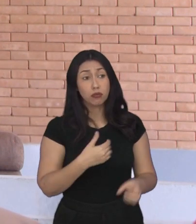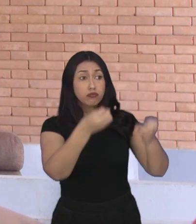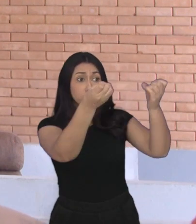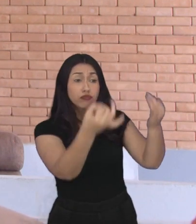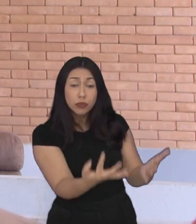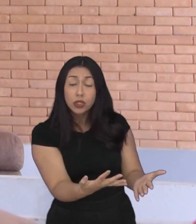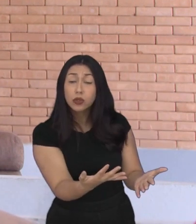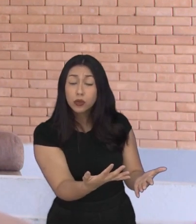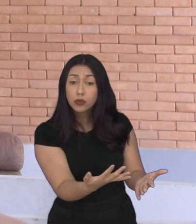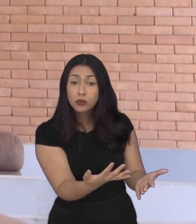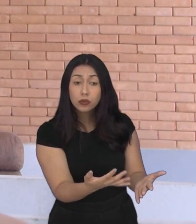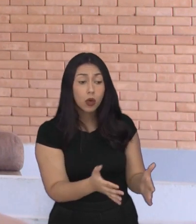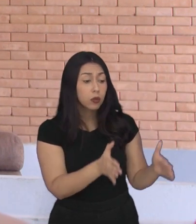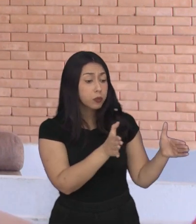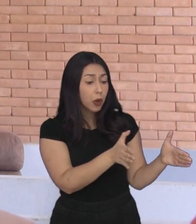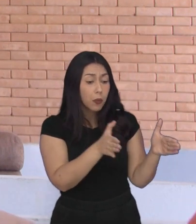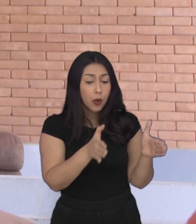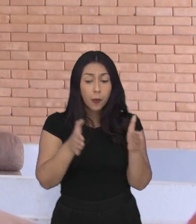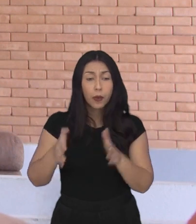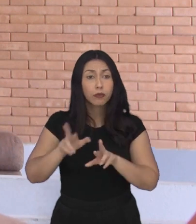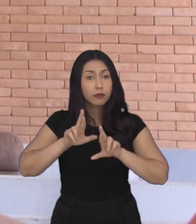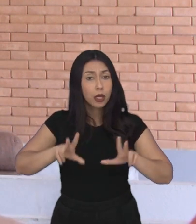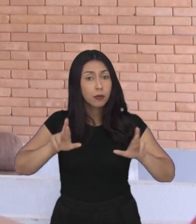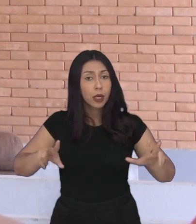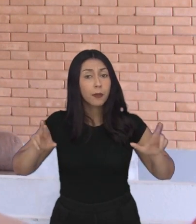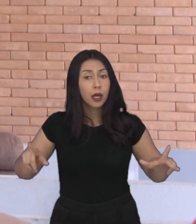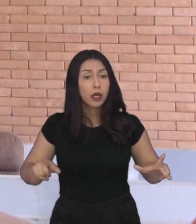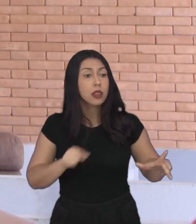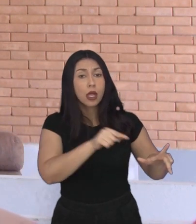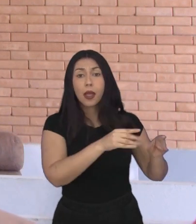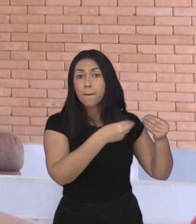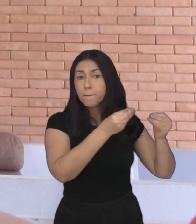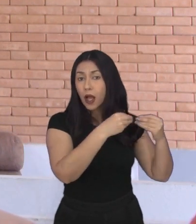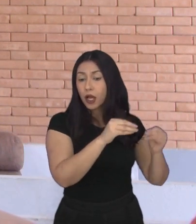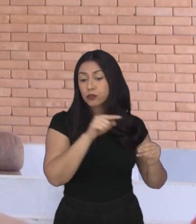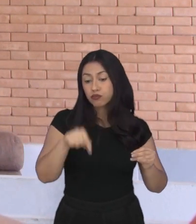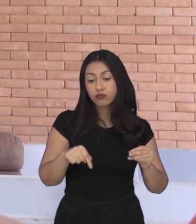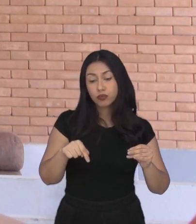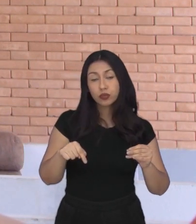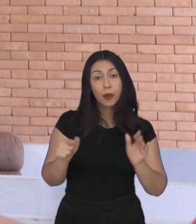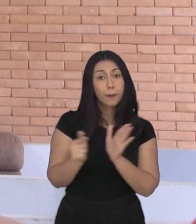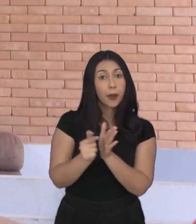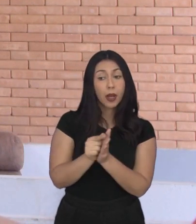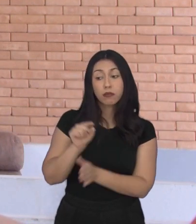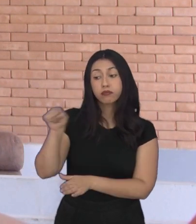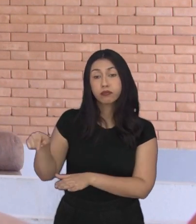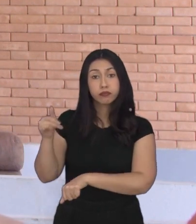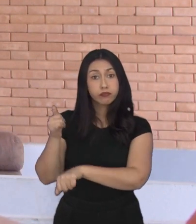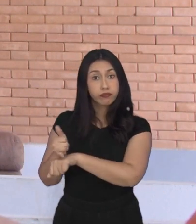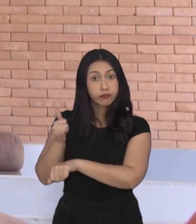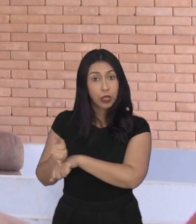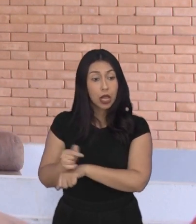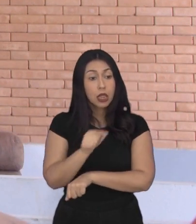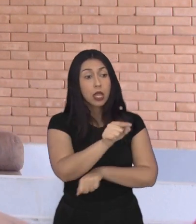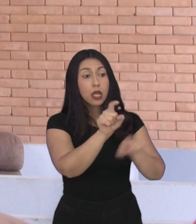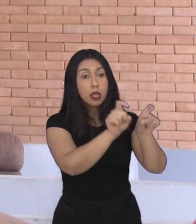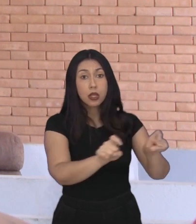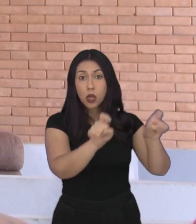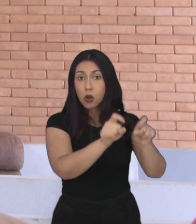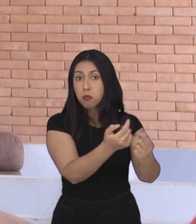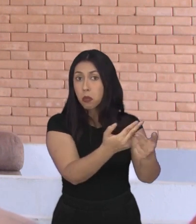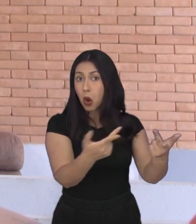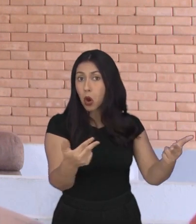onde o desenvolvimento dos sintomas é muito rápido, e as leucemias crônicas, que duram meses ou anos. Dados do INCA, o Instituto